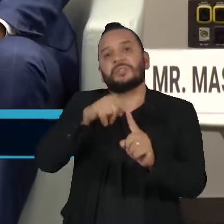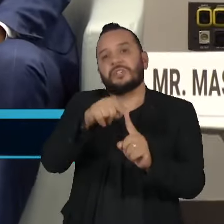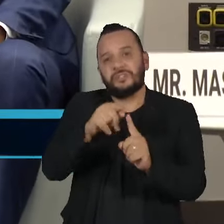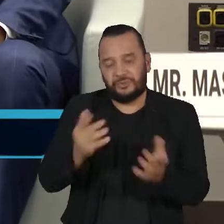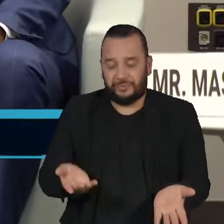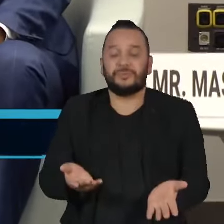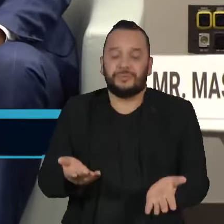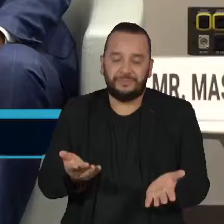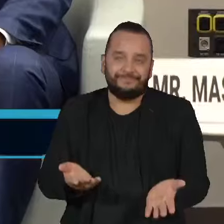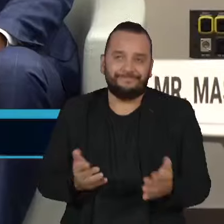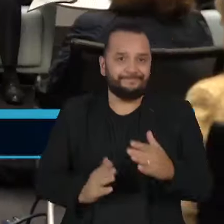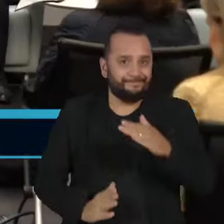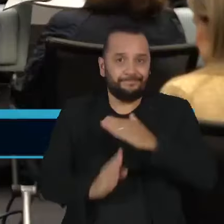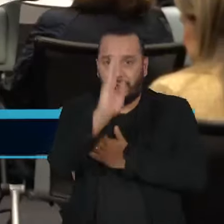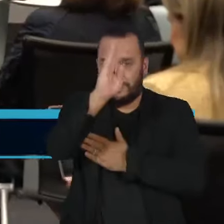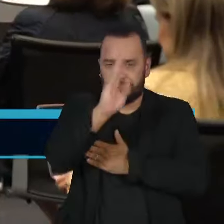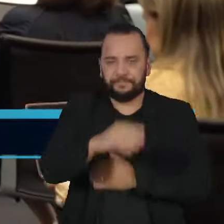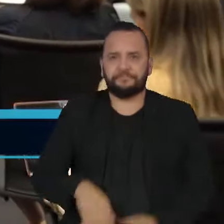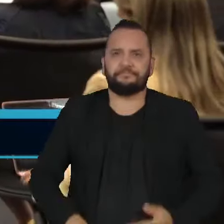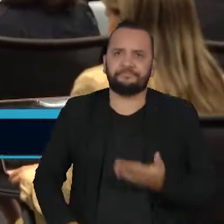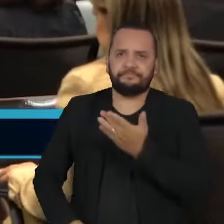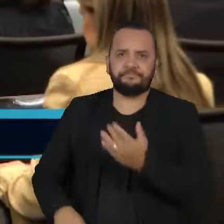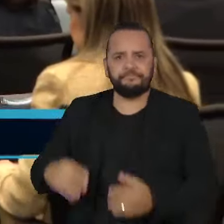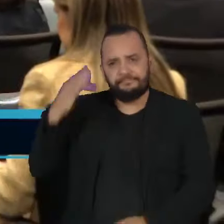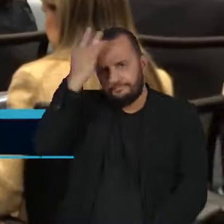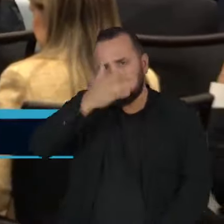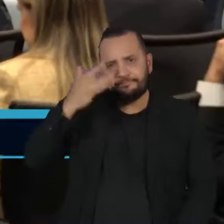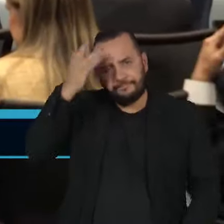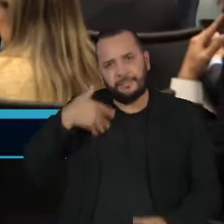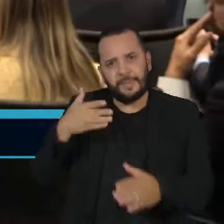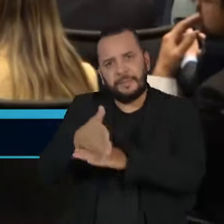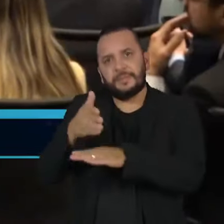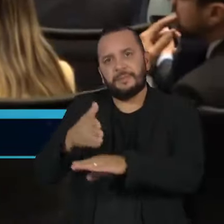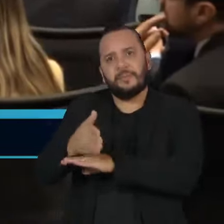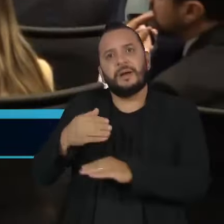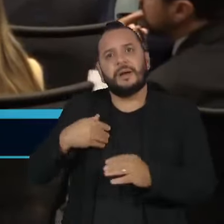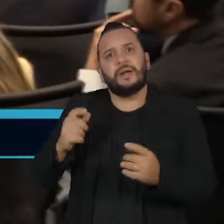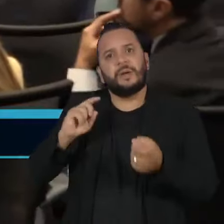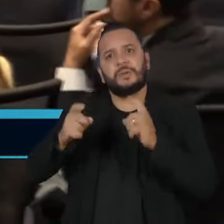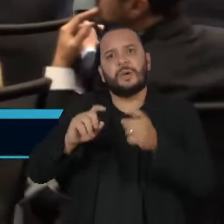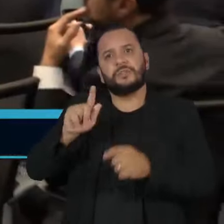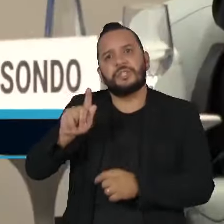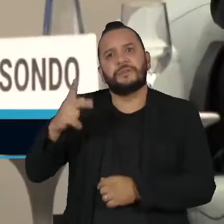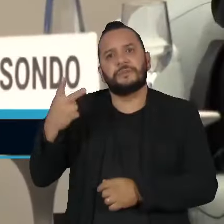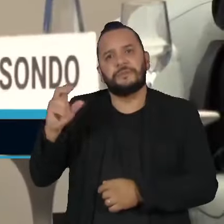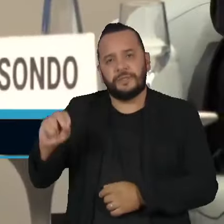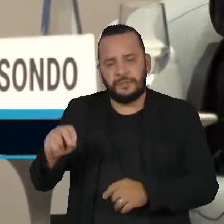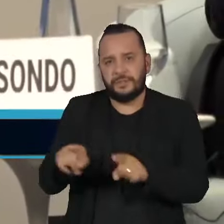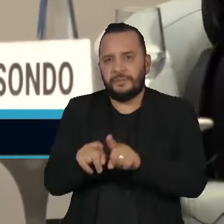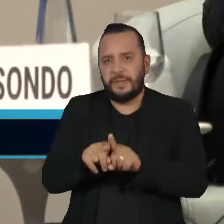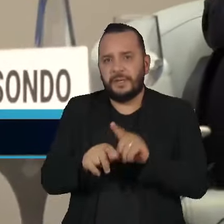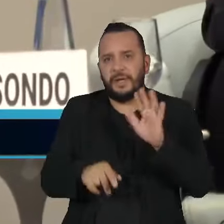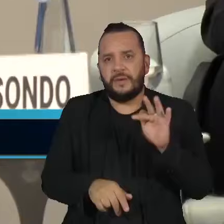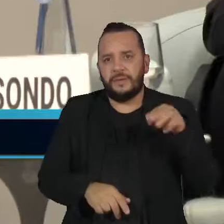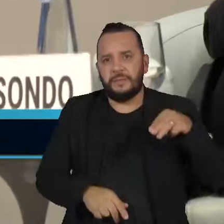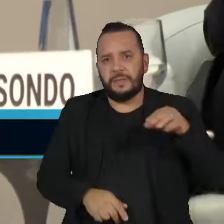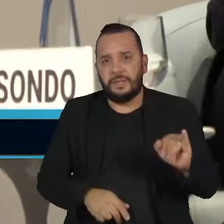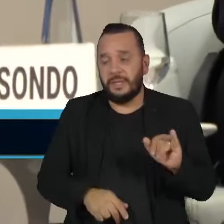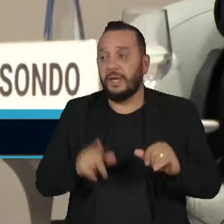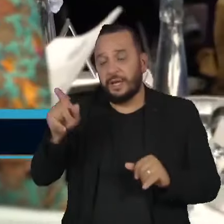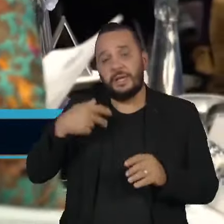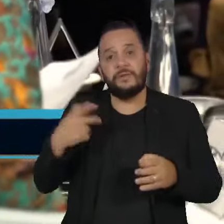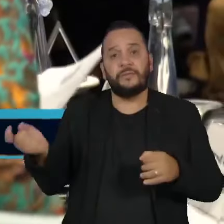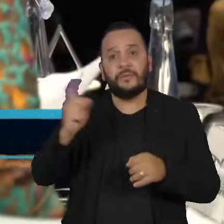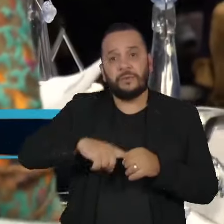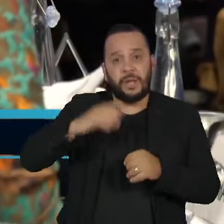para Washington no começo da semana para participar de eventos do G20 e do Fundo Monetário Internacional. Ele retornaria ao Brasil só amanhã, no